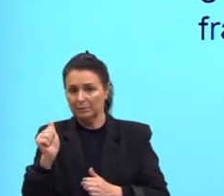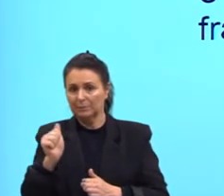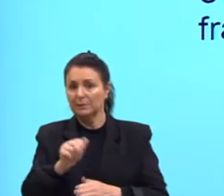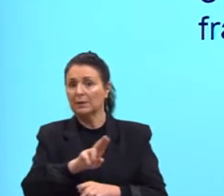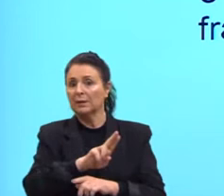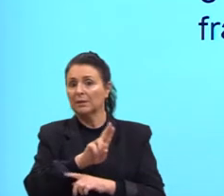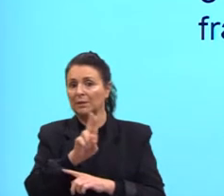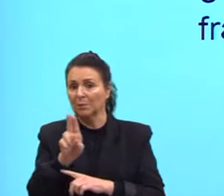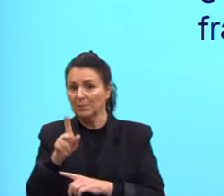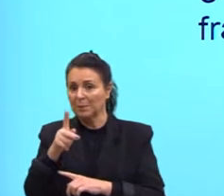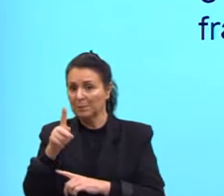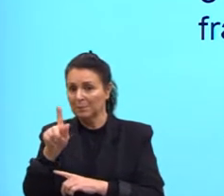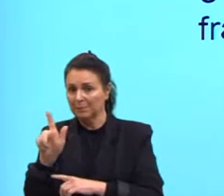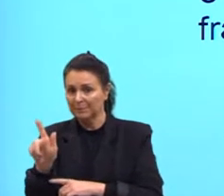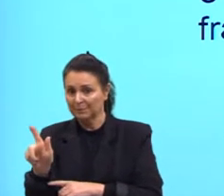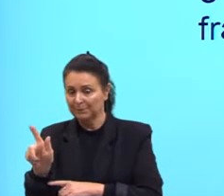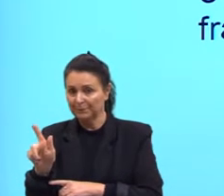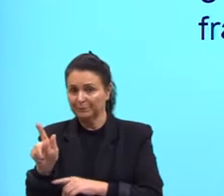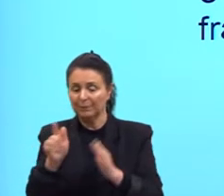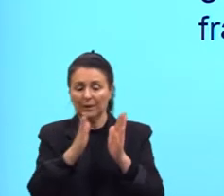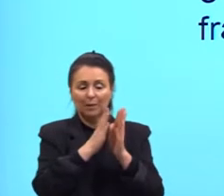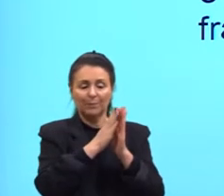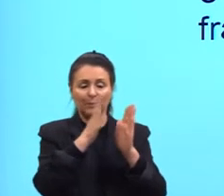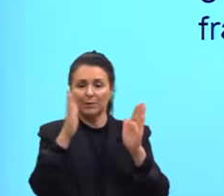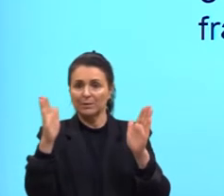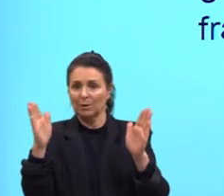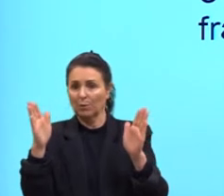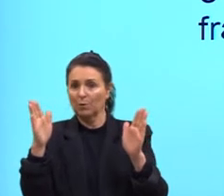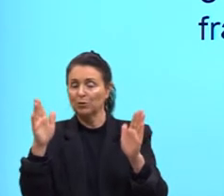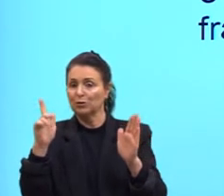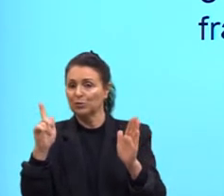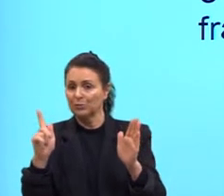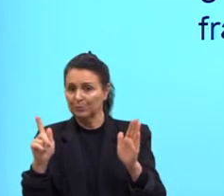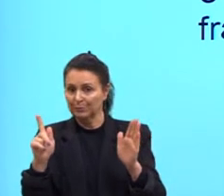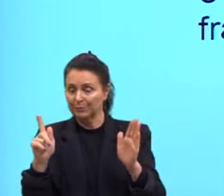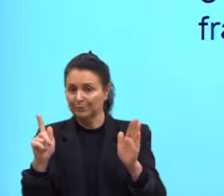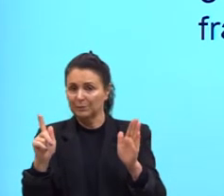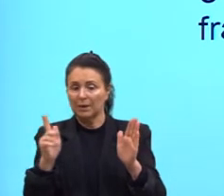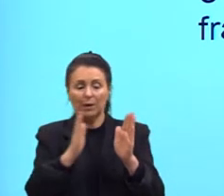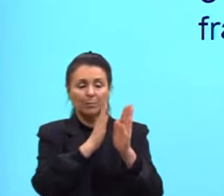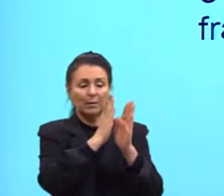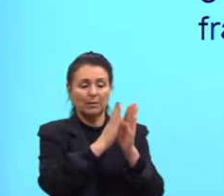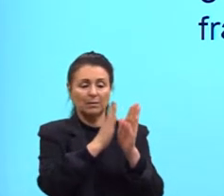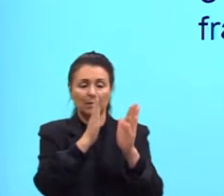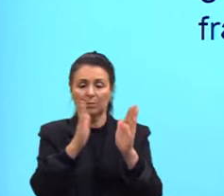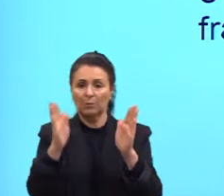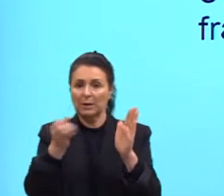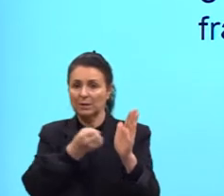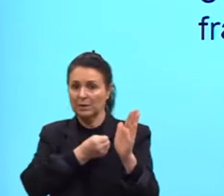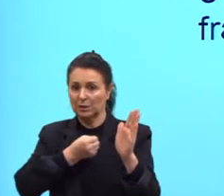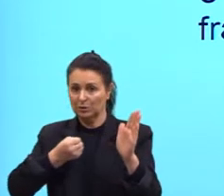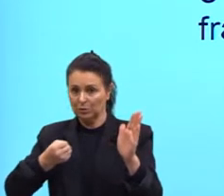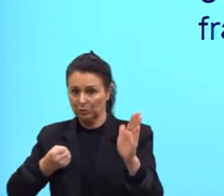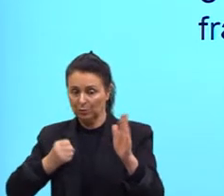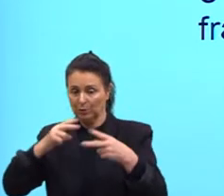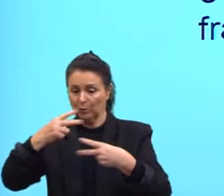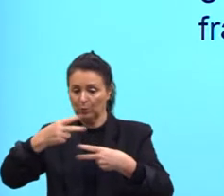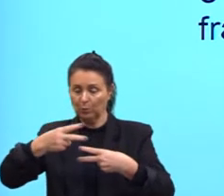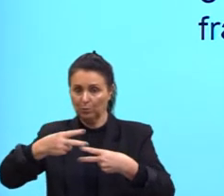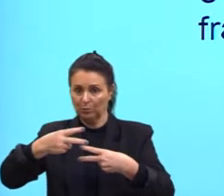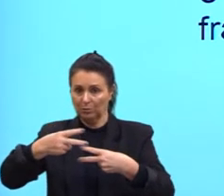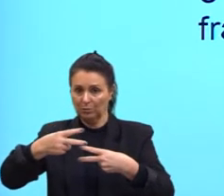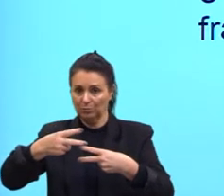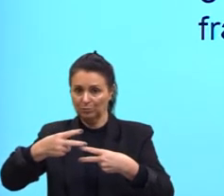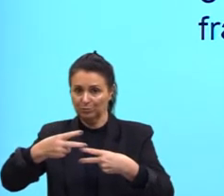PG a progressão geométrica corresponde a uma sequência numérica cujo quociente